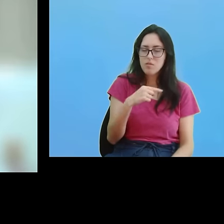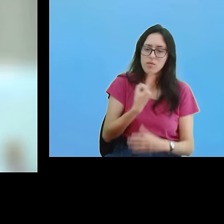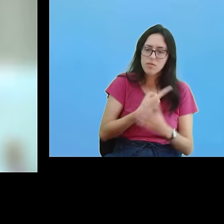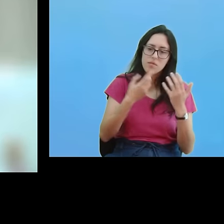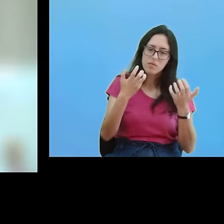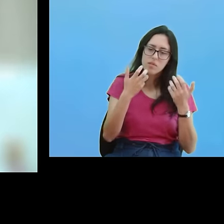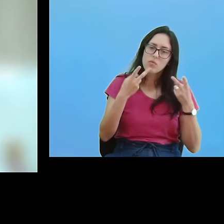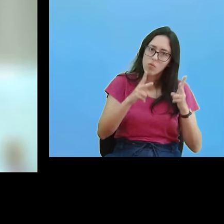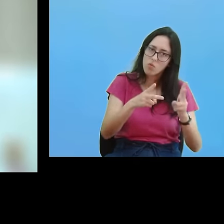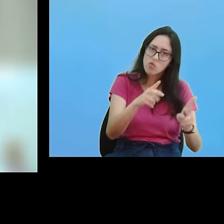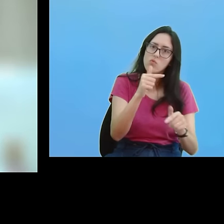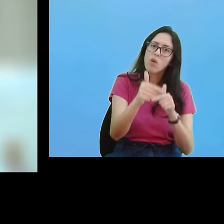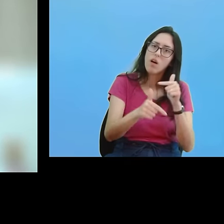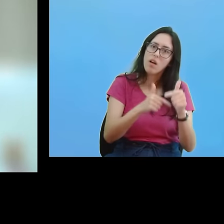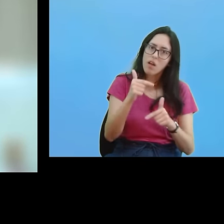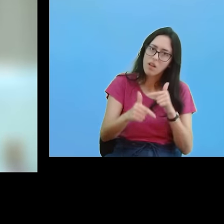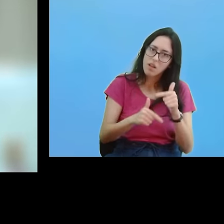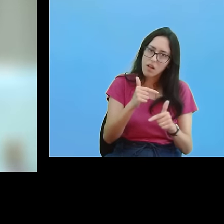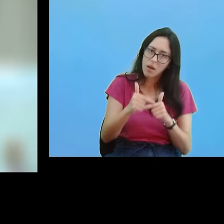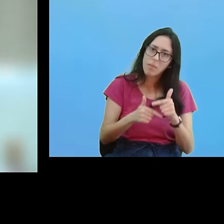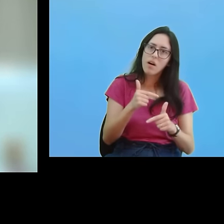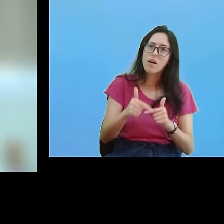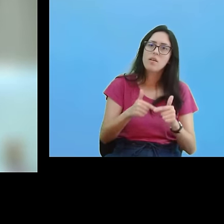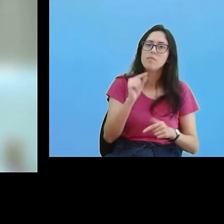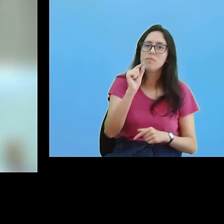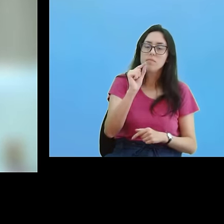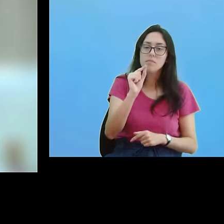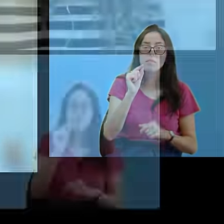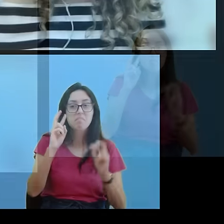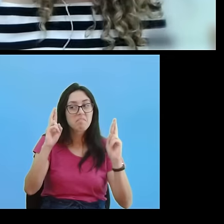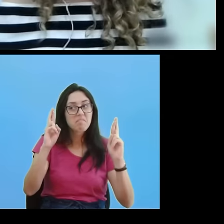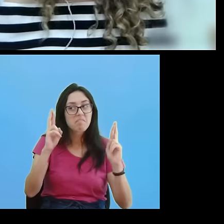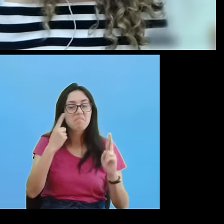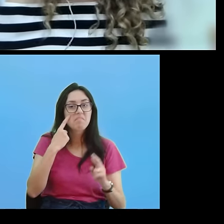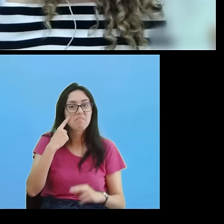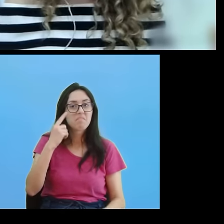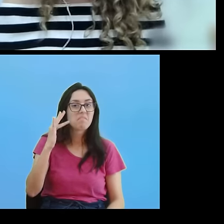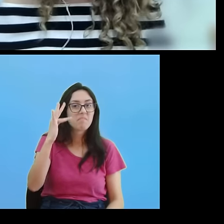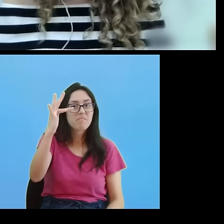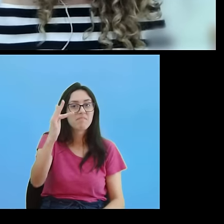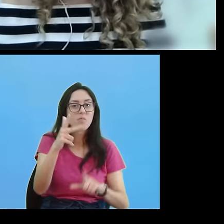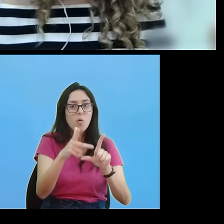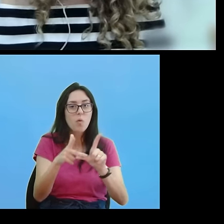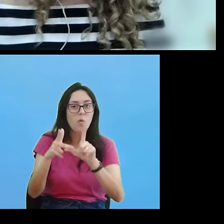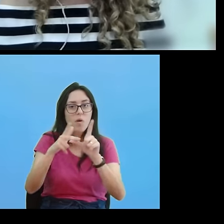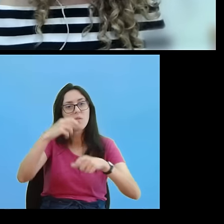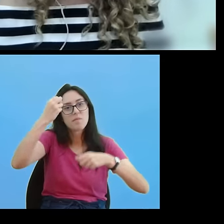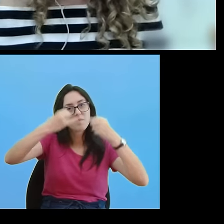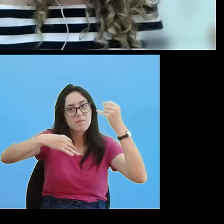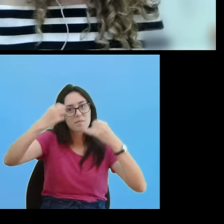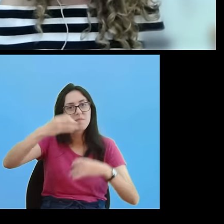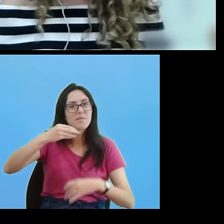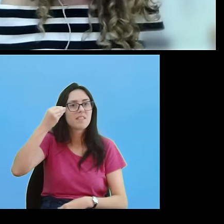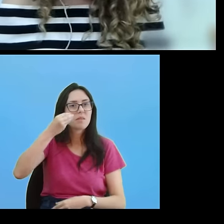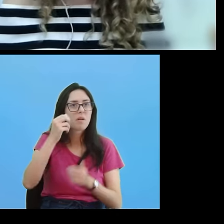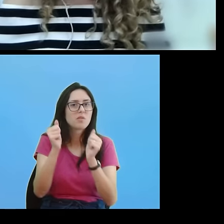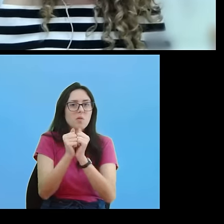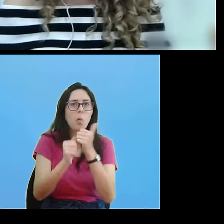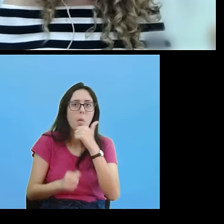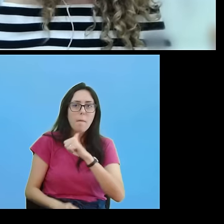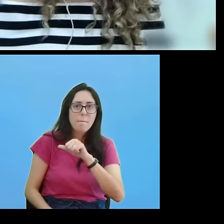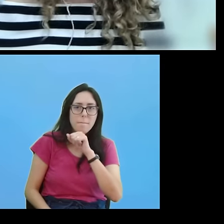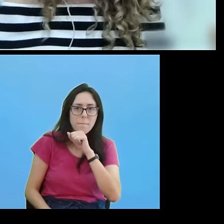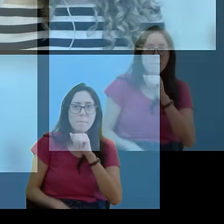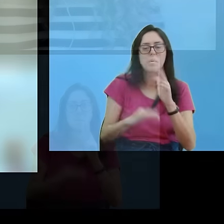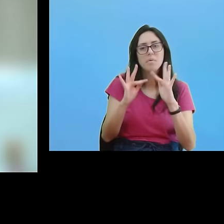sequência, né, esse trabalho e podendo, então, quem sabe, numa próxima web, trazer também essa experiência com as mães, com as famílias,